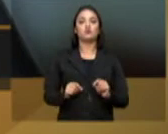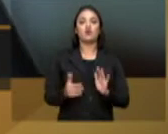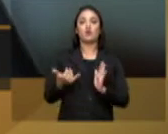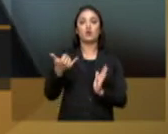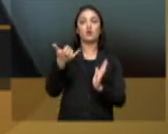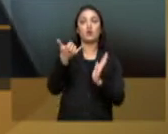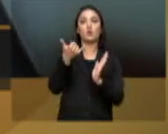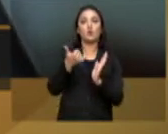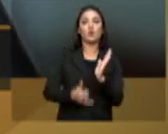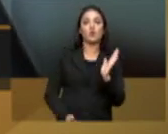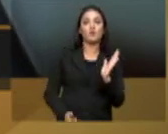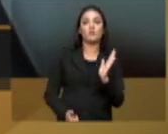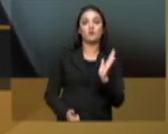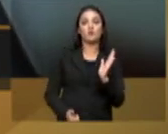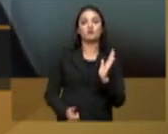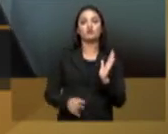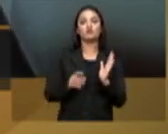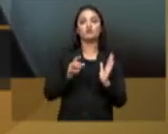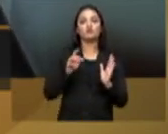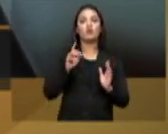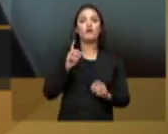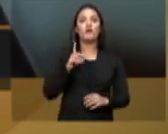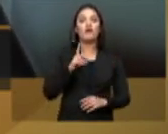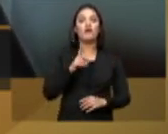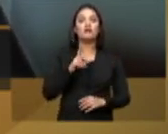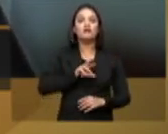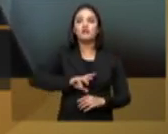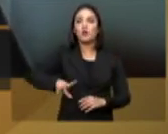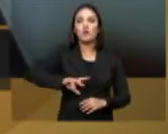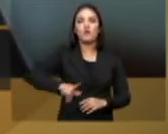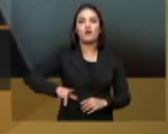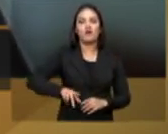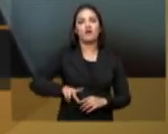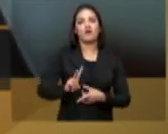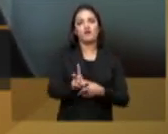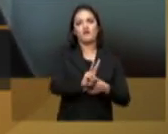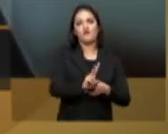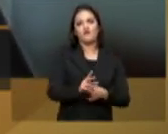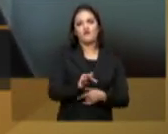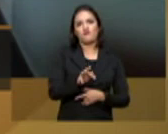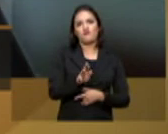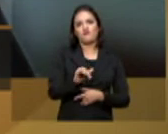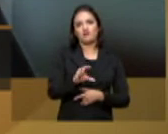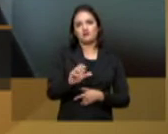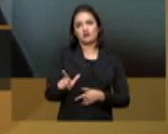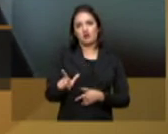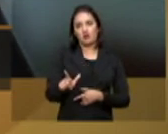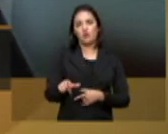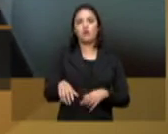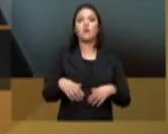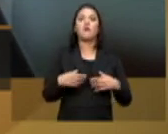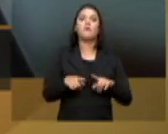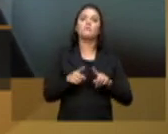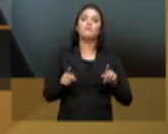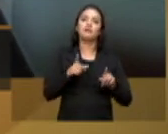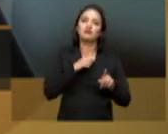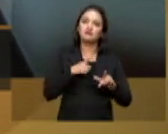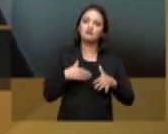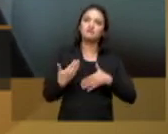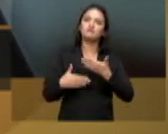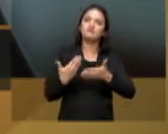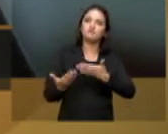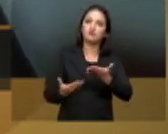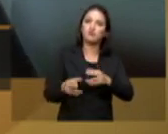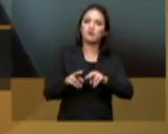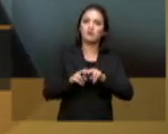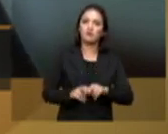qual ela se refira tenha função extra-fiscal a ser desenvolvida pelo regulamento autorizado.